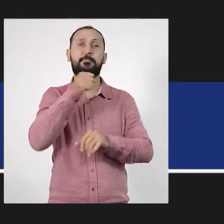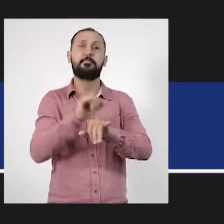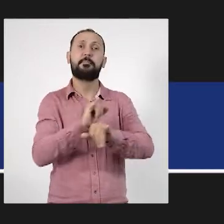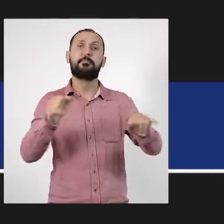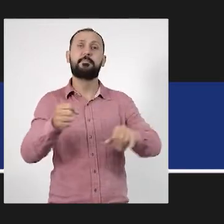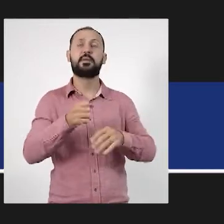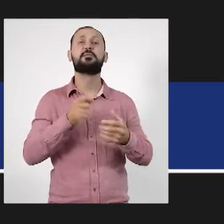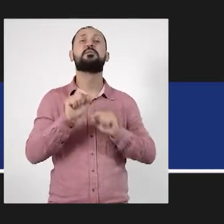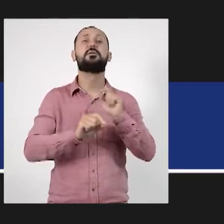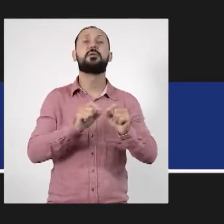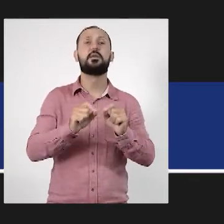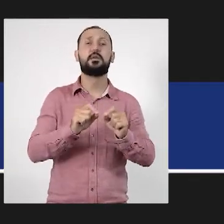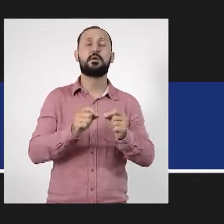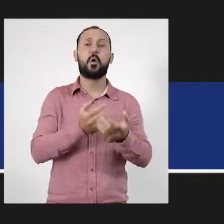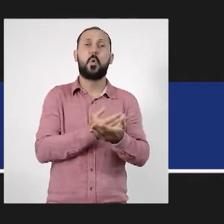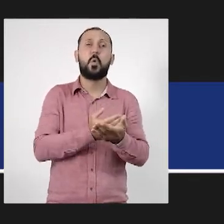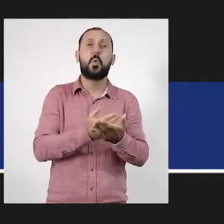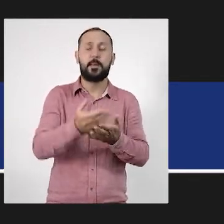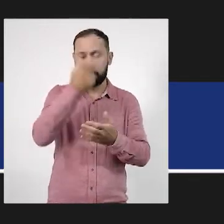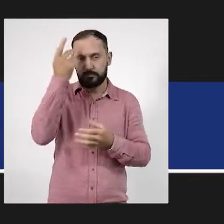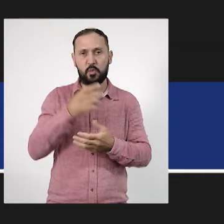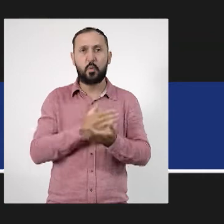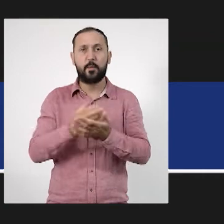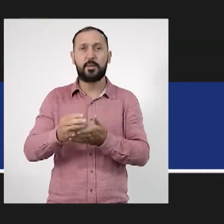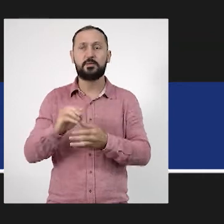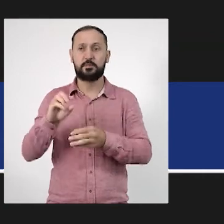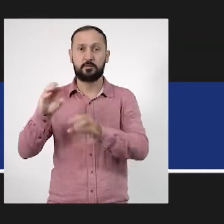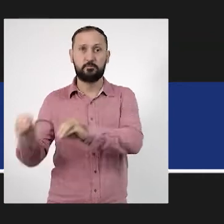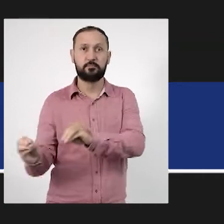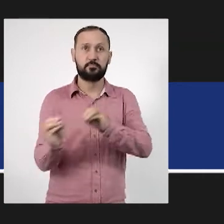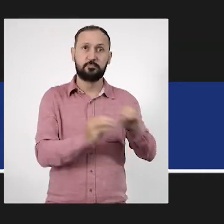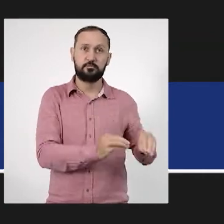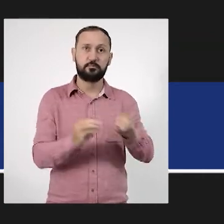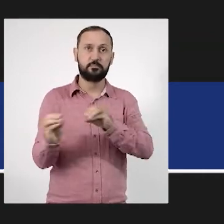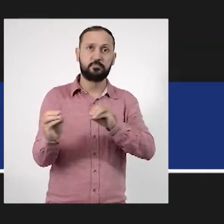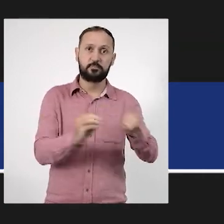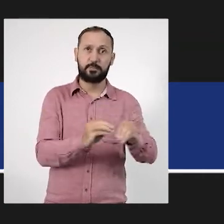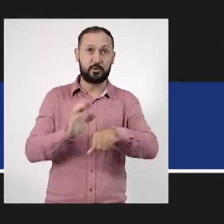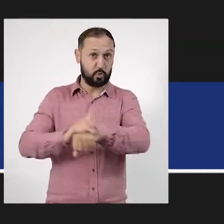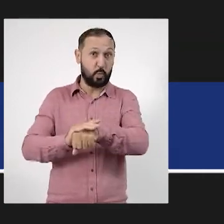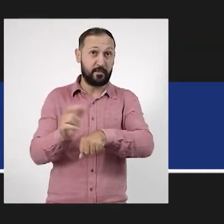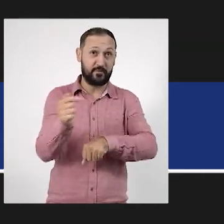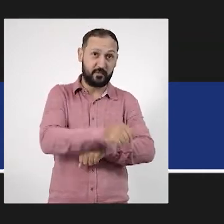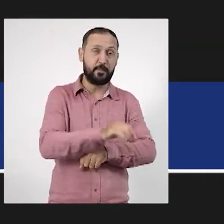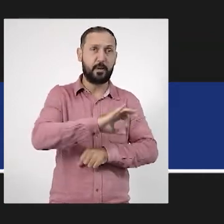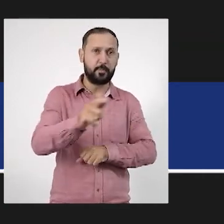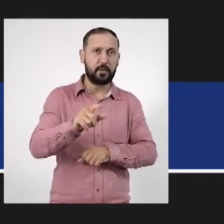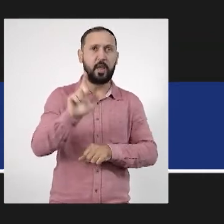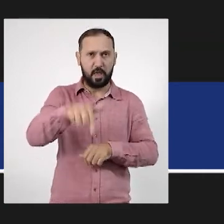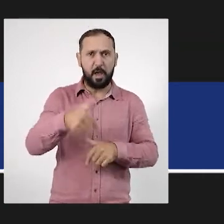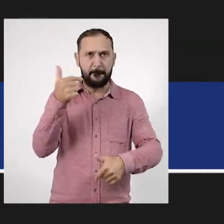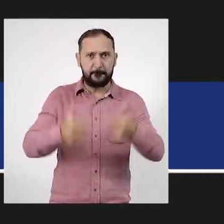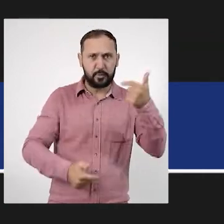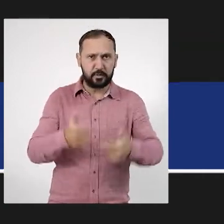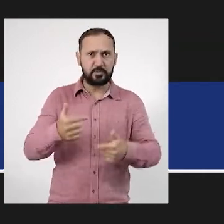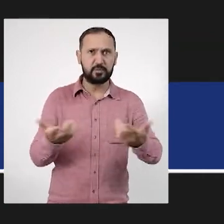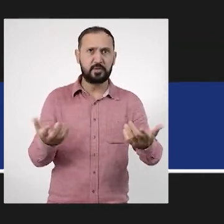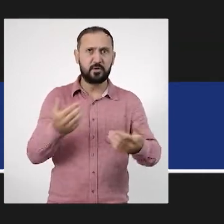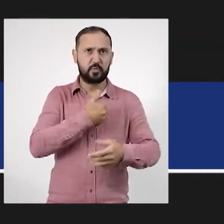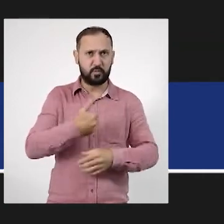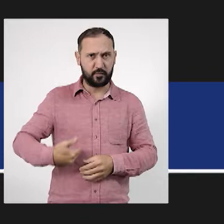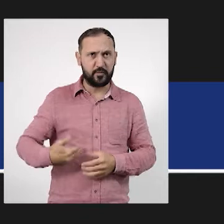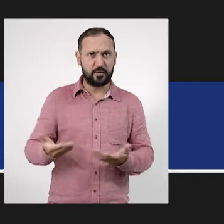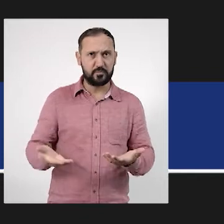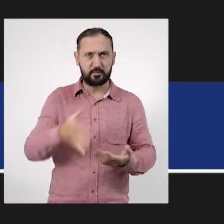os pacientes começam a ser transferidos para Campo Grande, né? Então, eu pergunto, vai ser essa a política, né, do governo do